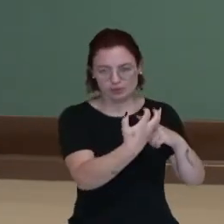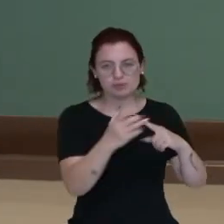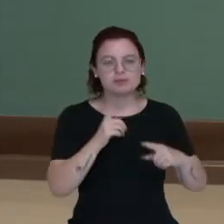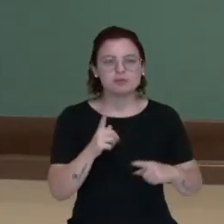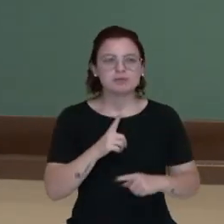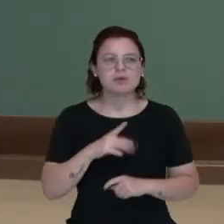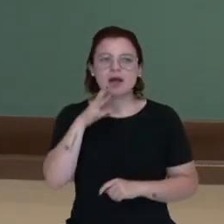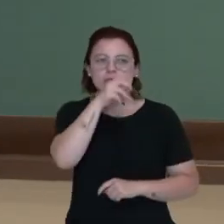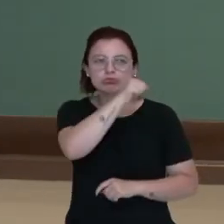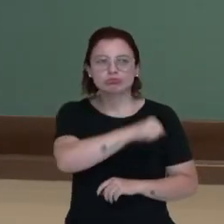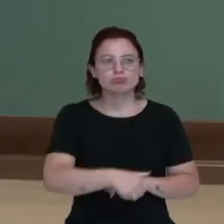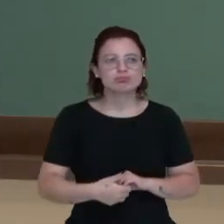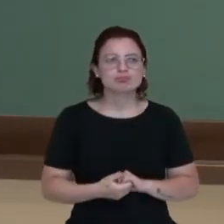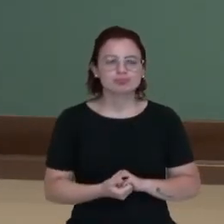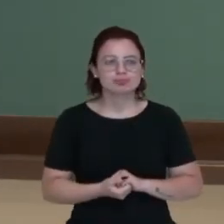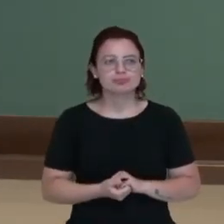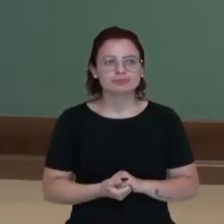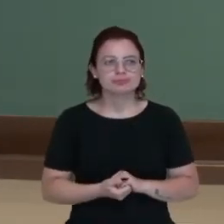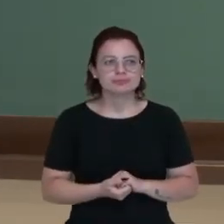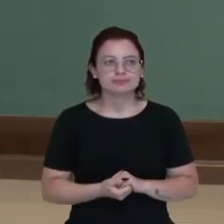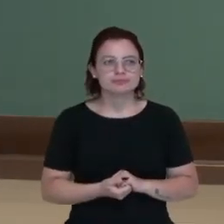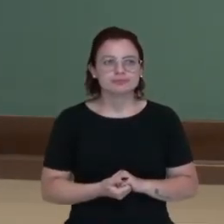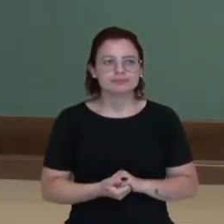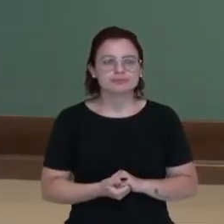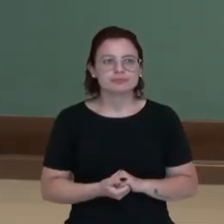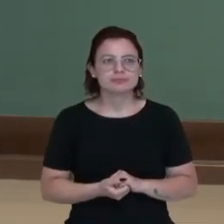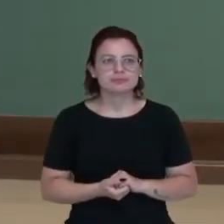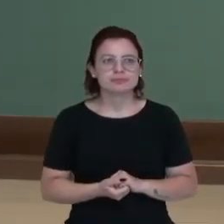de algumas frutas. Muito bem.